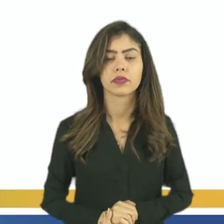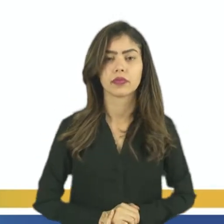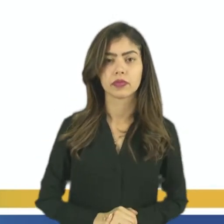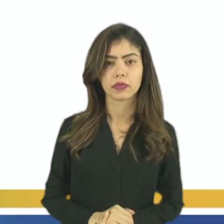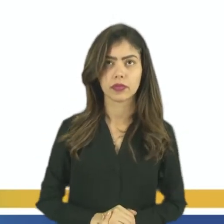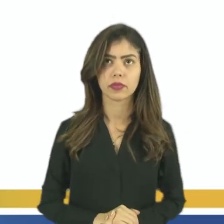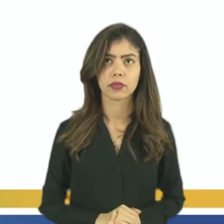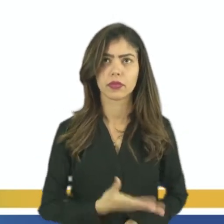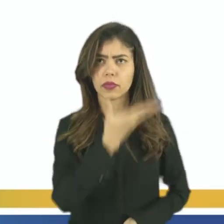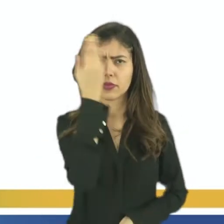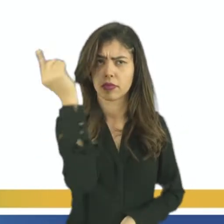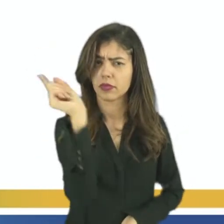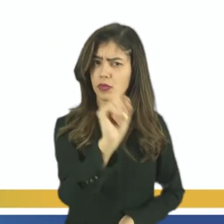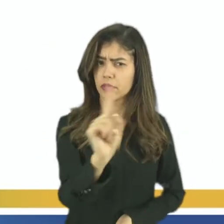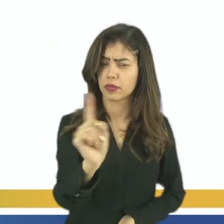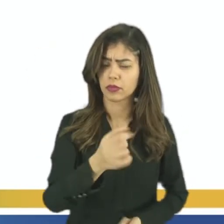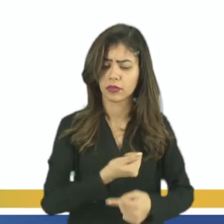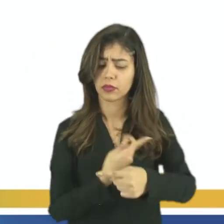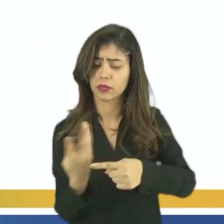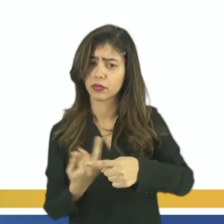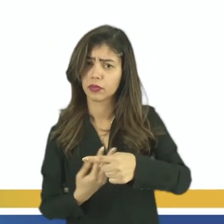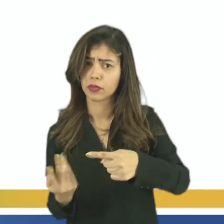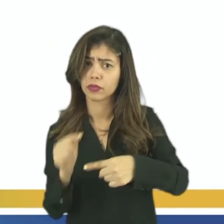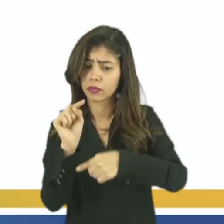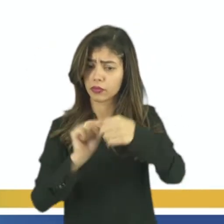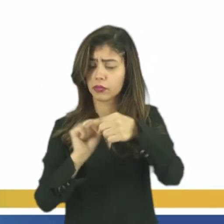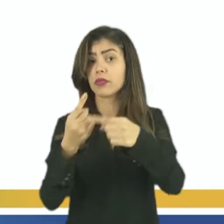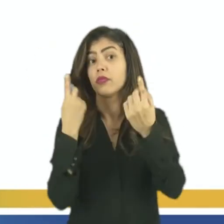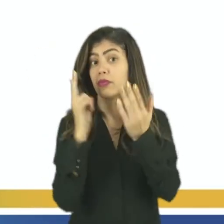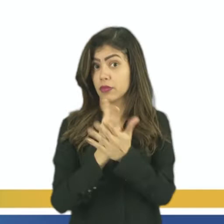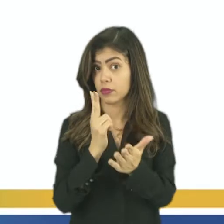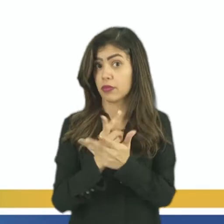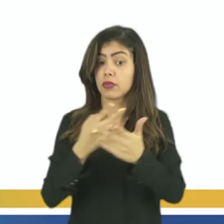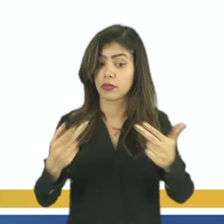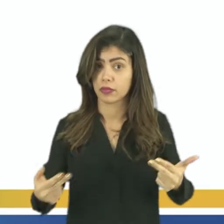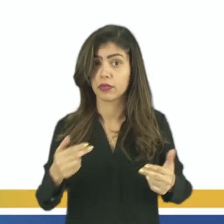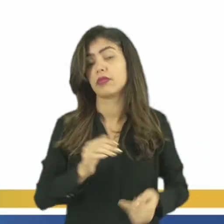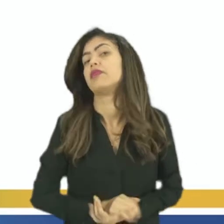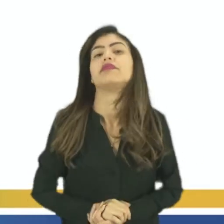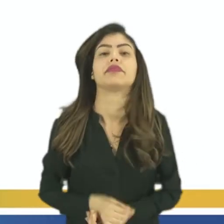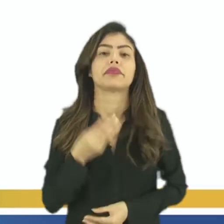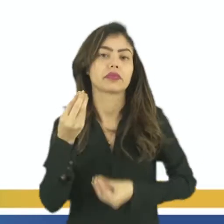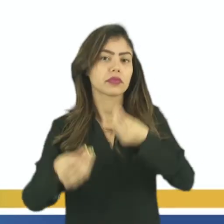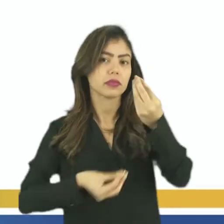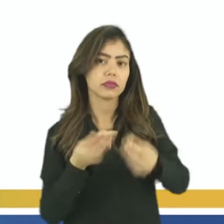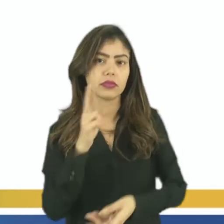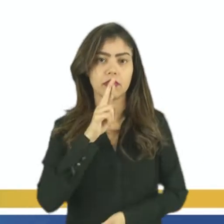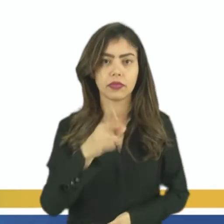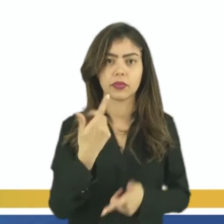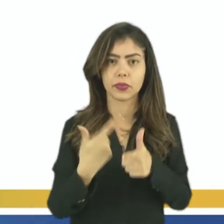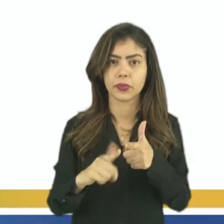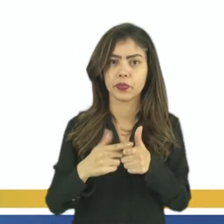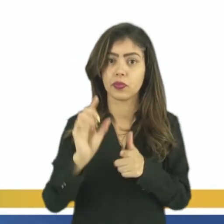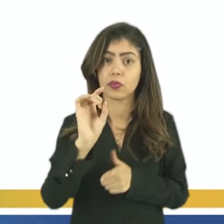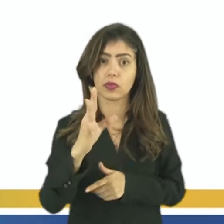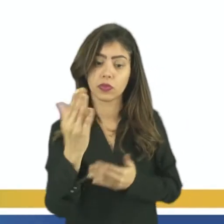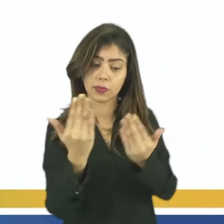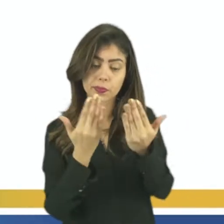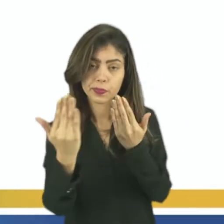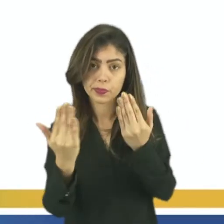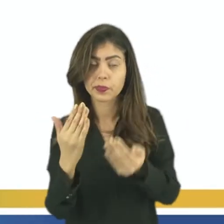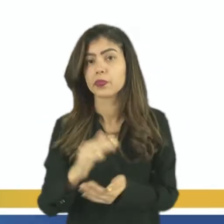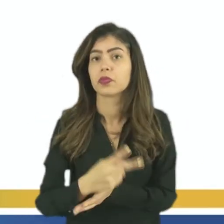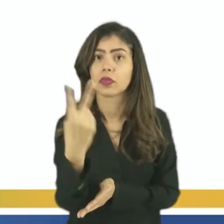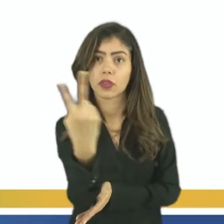denominador não se esqueça que para nós fração divisão que está representando a mesma coisa então como para resolver esse problema basta eu